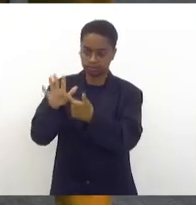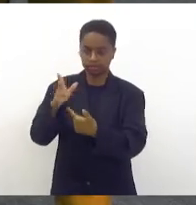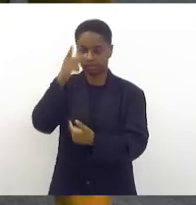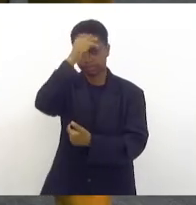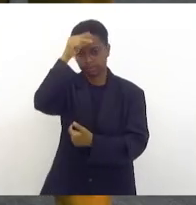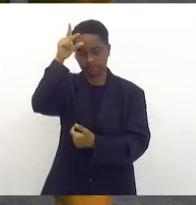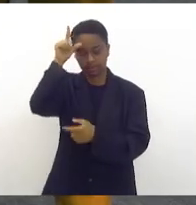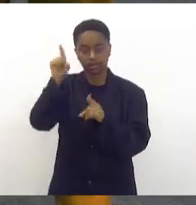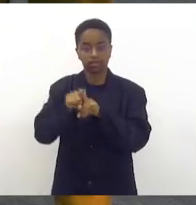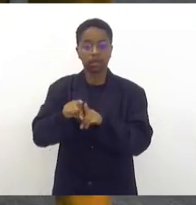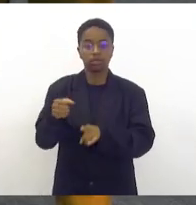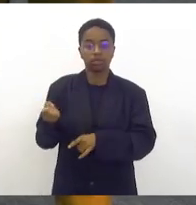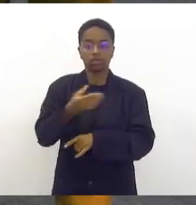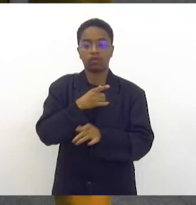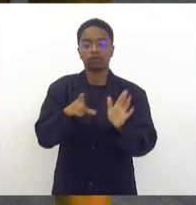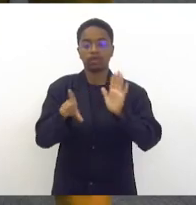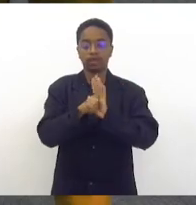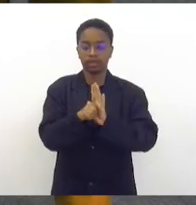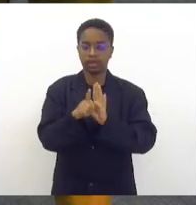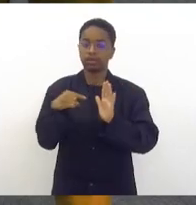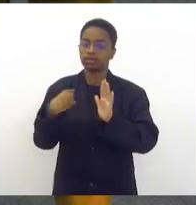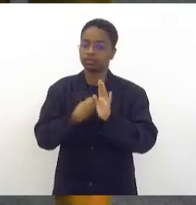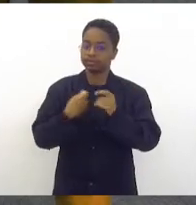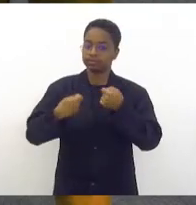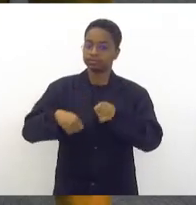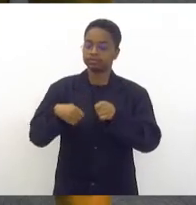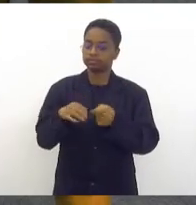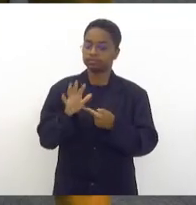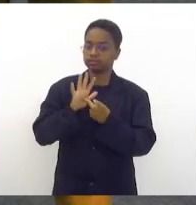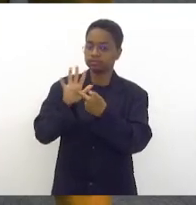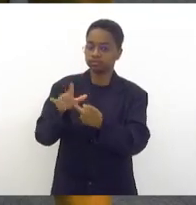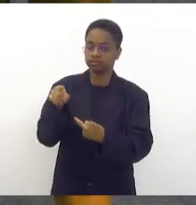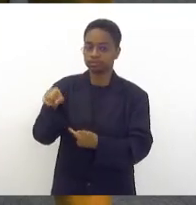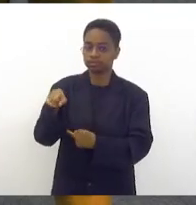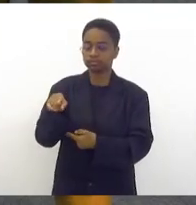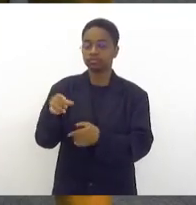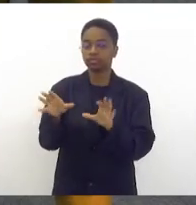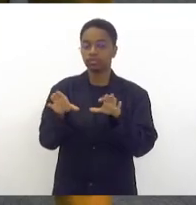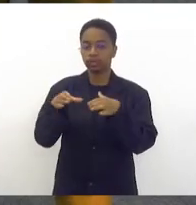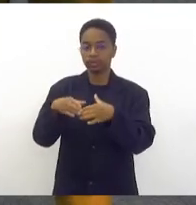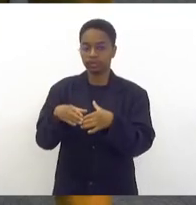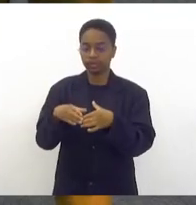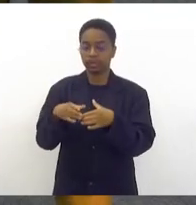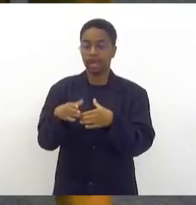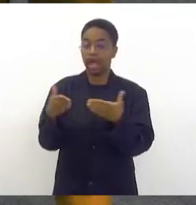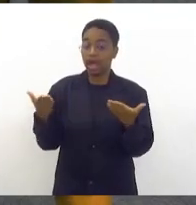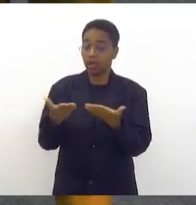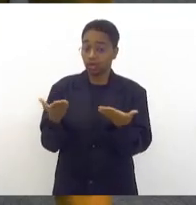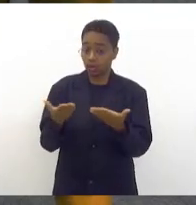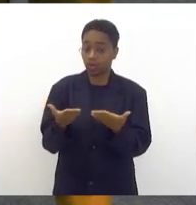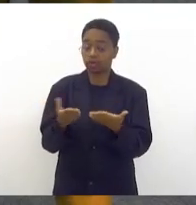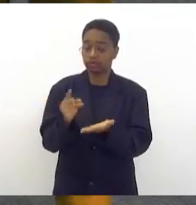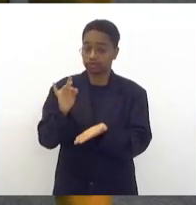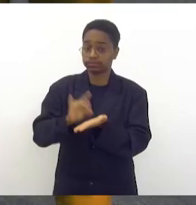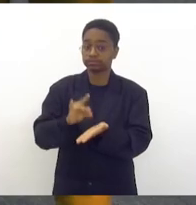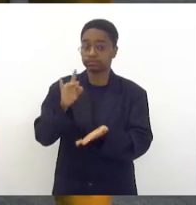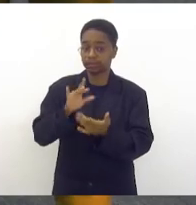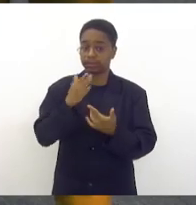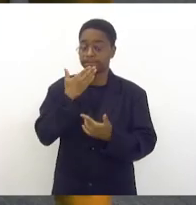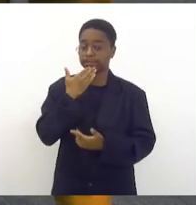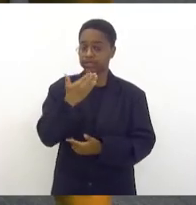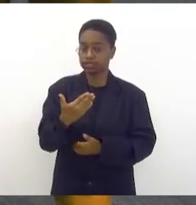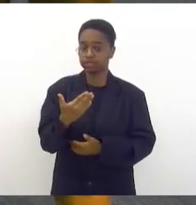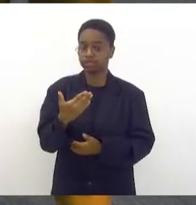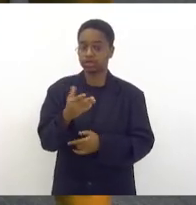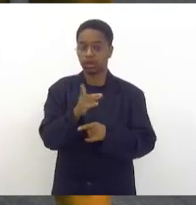essa nova legislação, nós temos, e sugiro ao senhor, à comissão, entrar agora oficialmente pedindo para